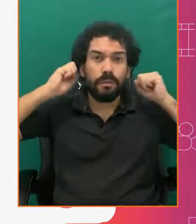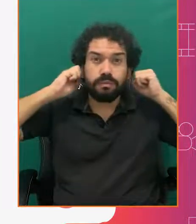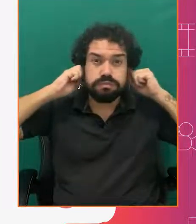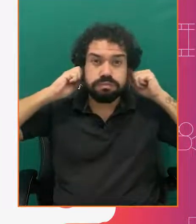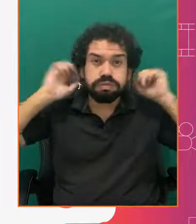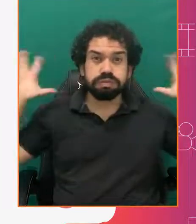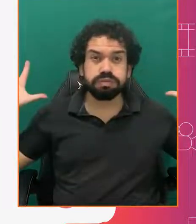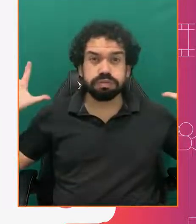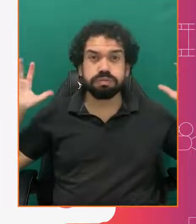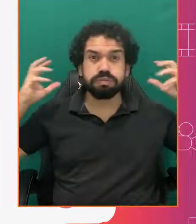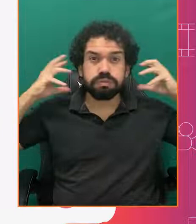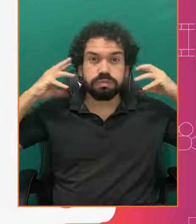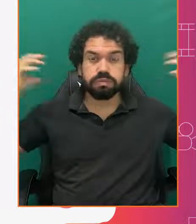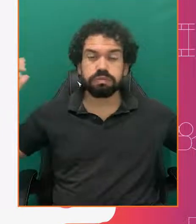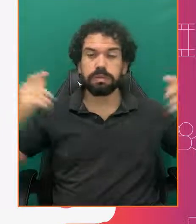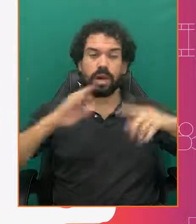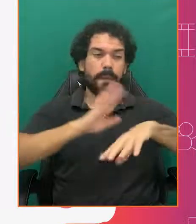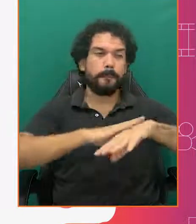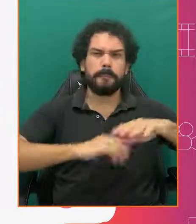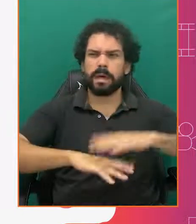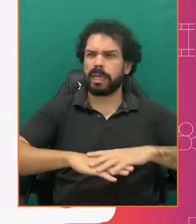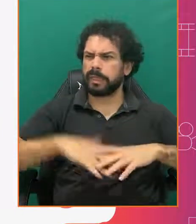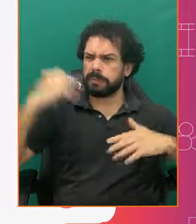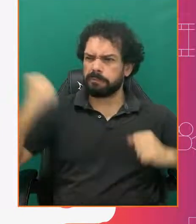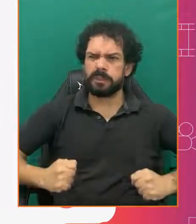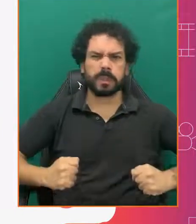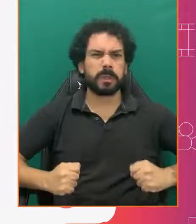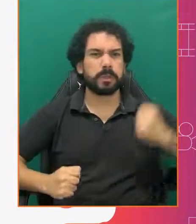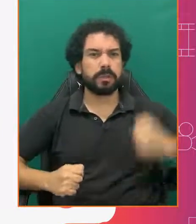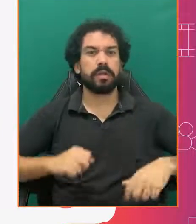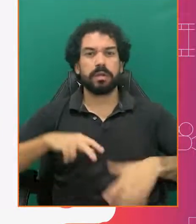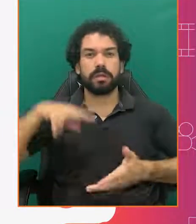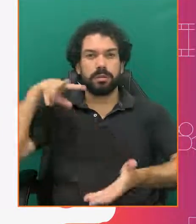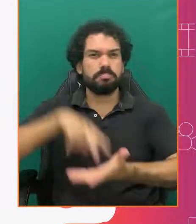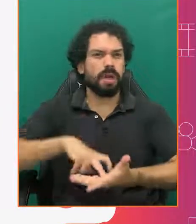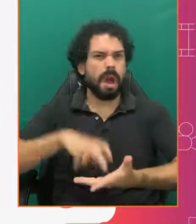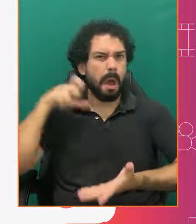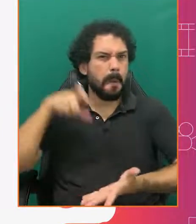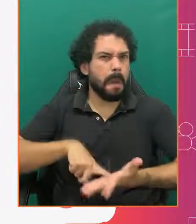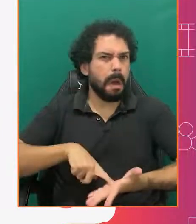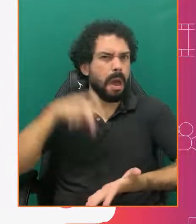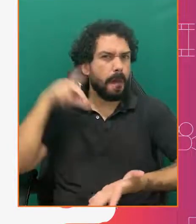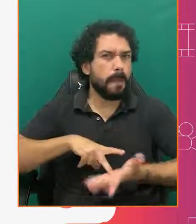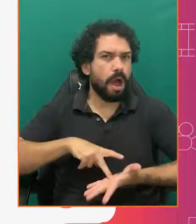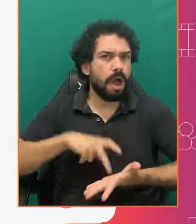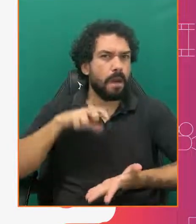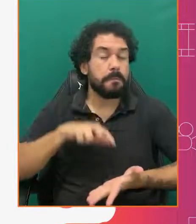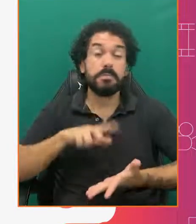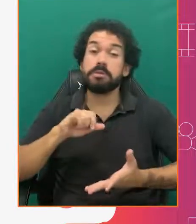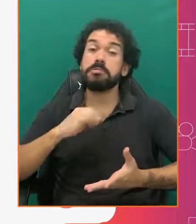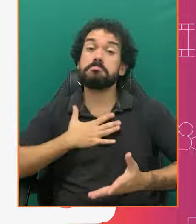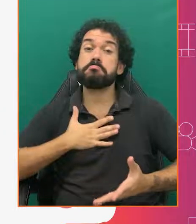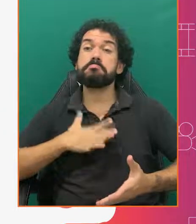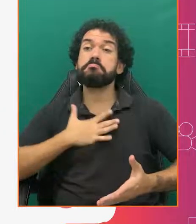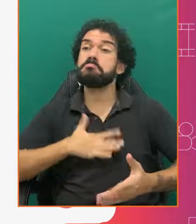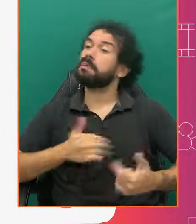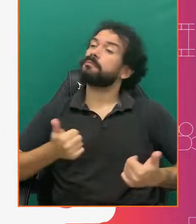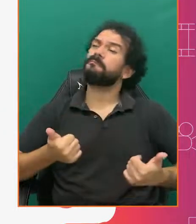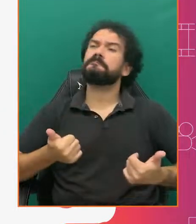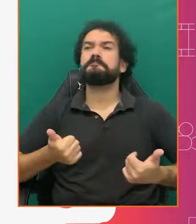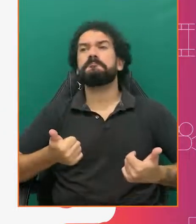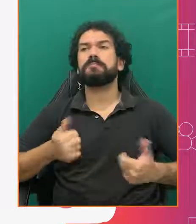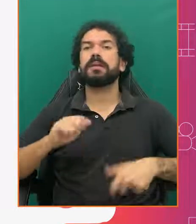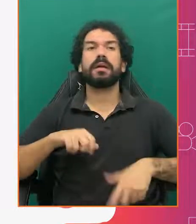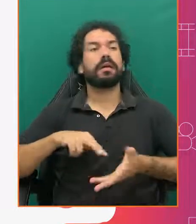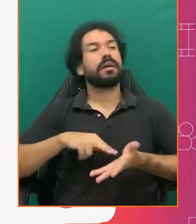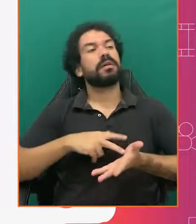fumaça pelas orelhas, batendo os braços, pisando pesado. E se ele está mais tranquilo, ele